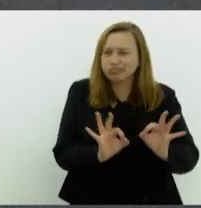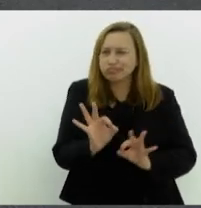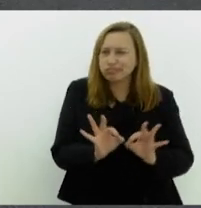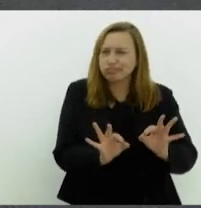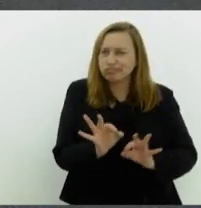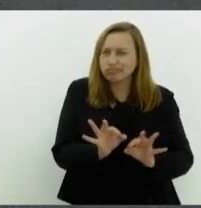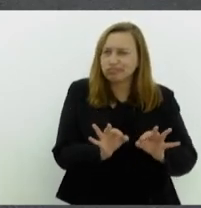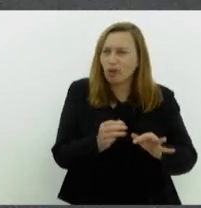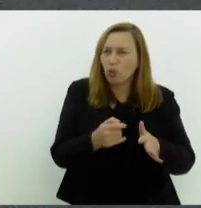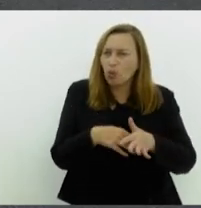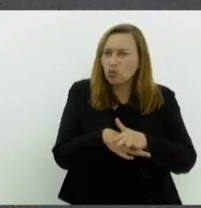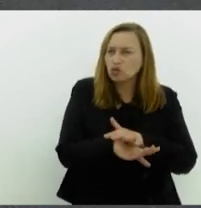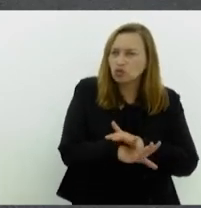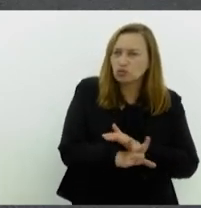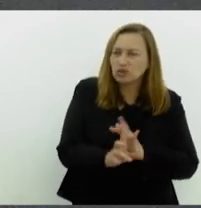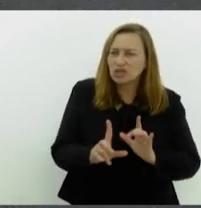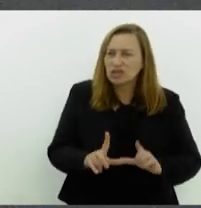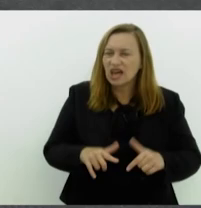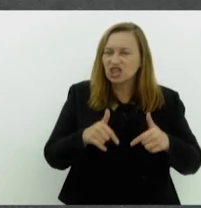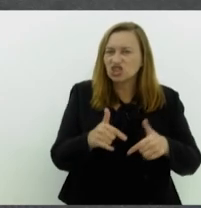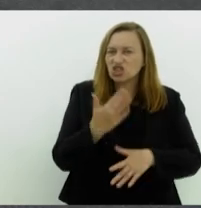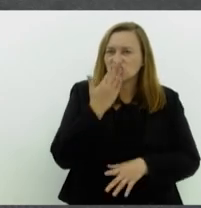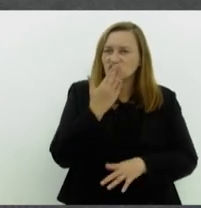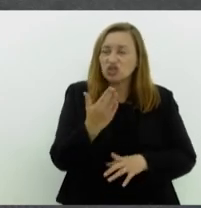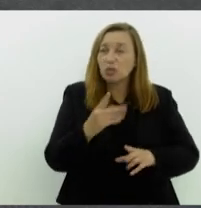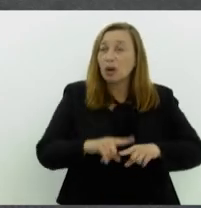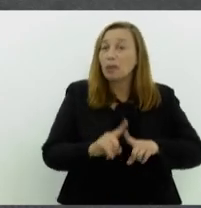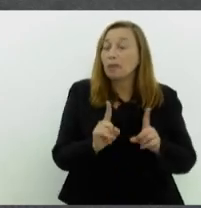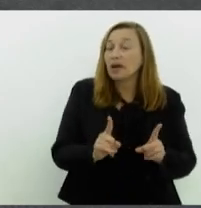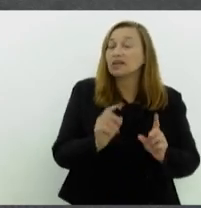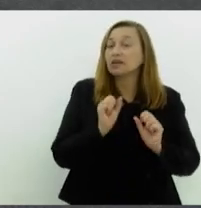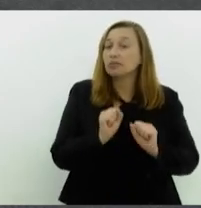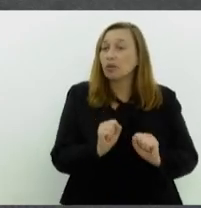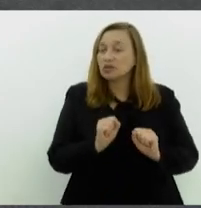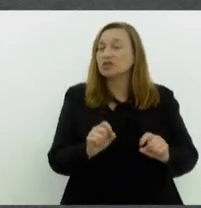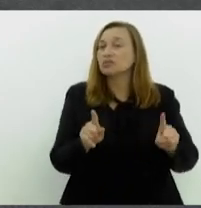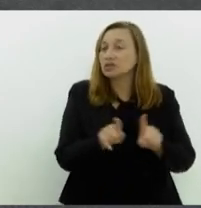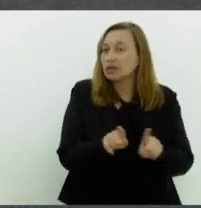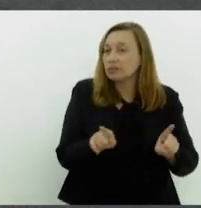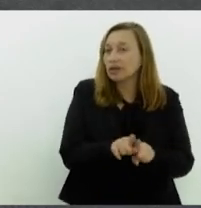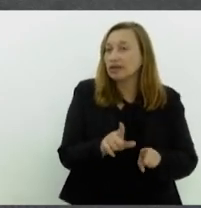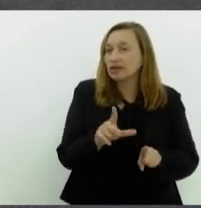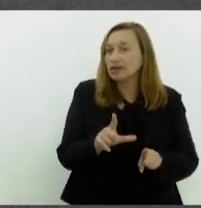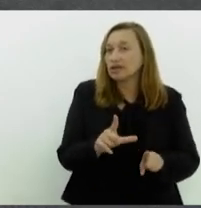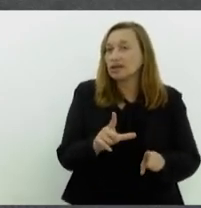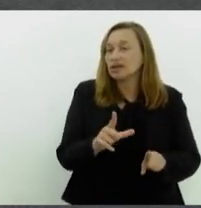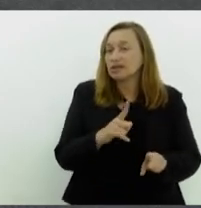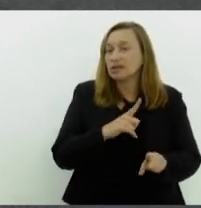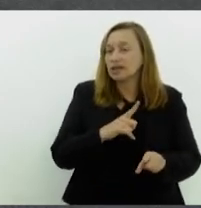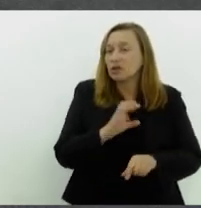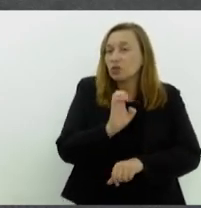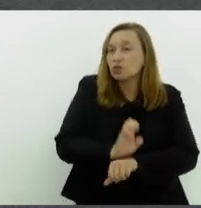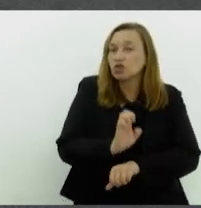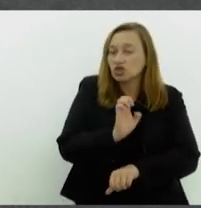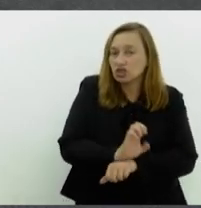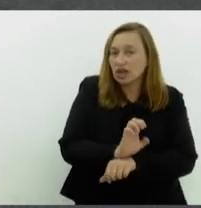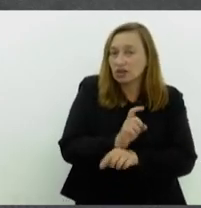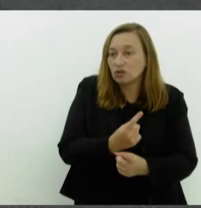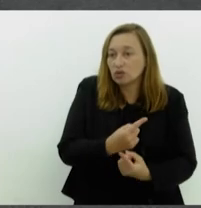desses tipo de ação, mas que a gente possa ter também o Estado coibindo